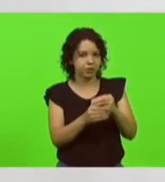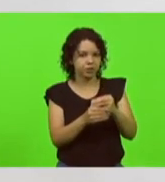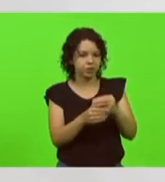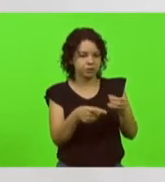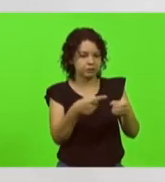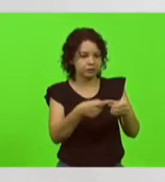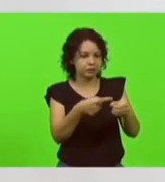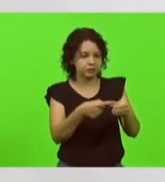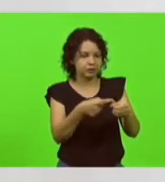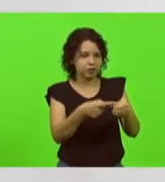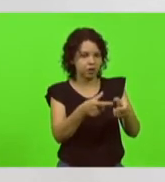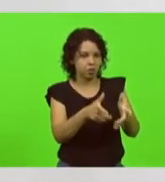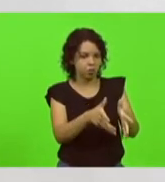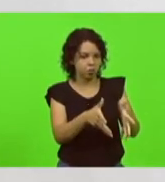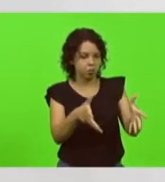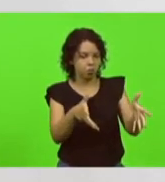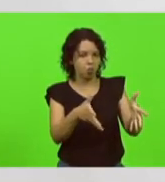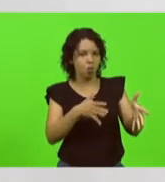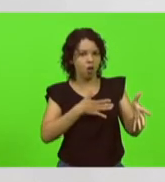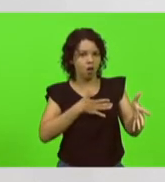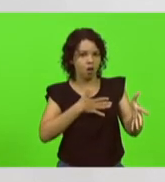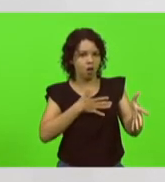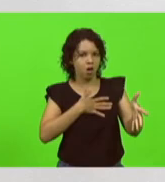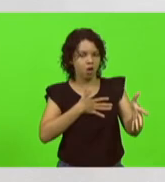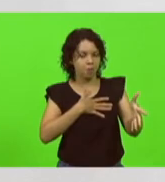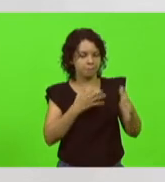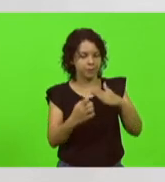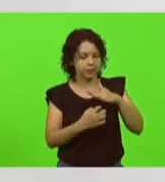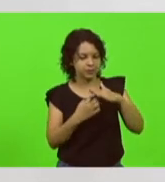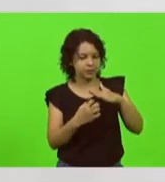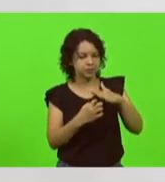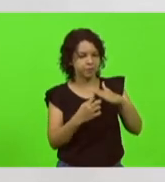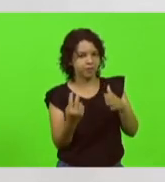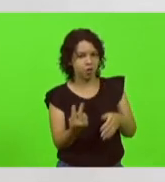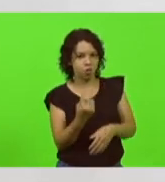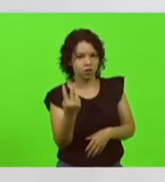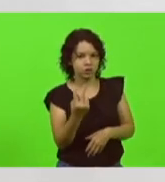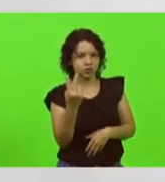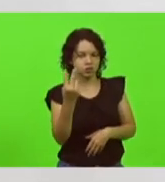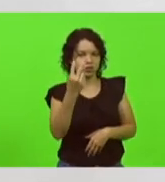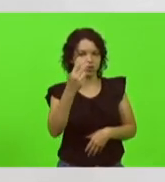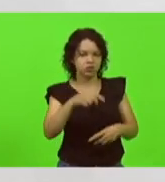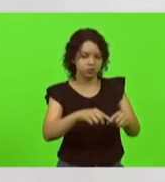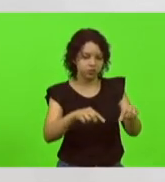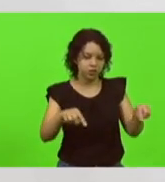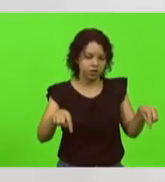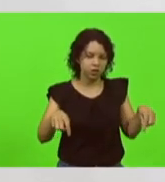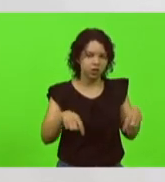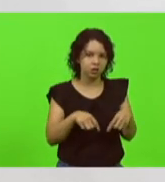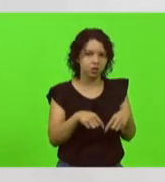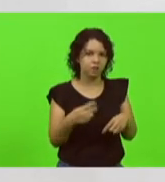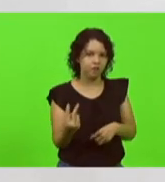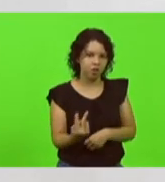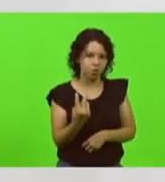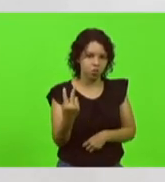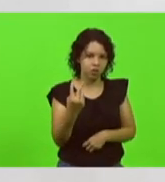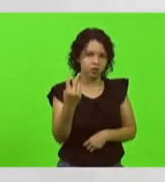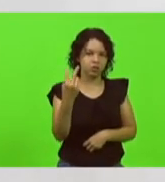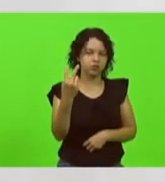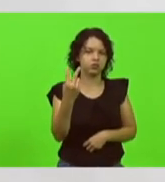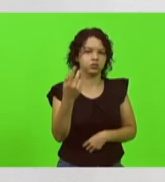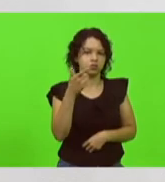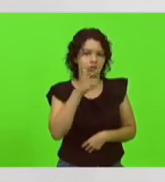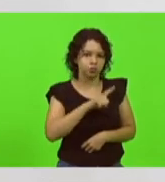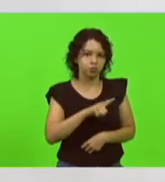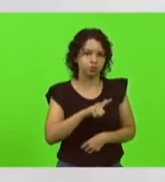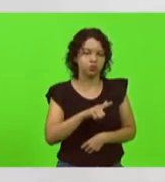valoriza o meu empreendimento, valoriza o meu terreno, eu ganho com isto. E pago